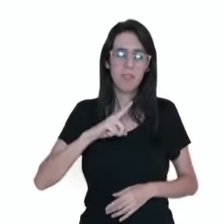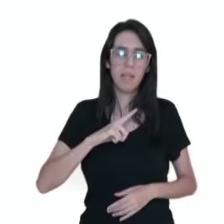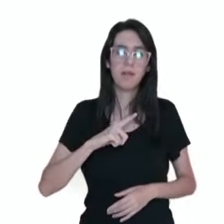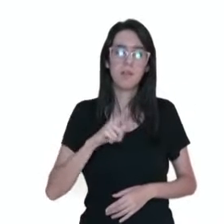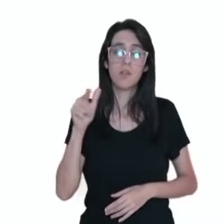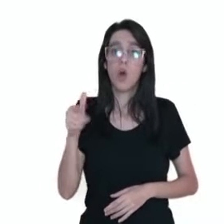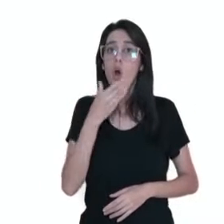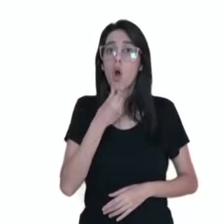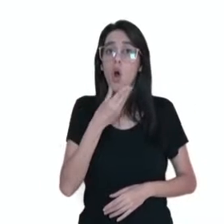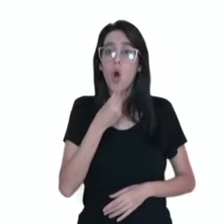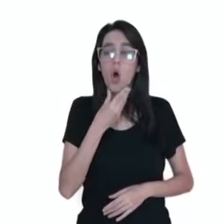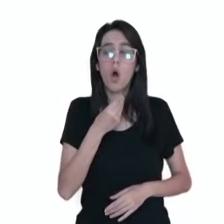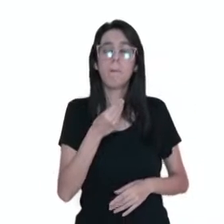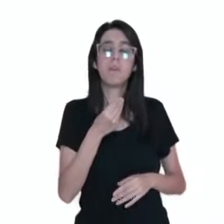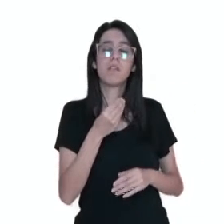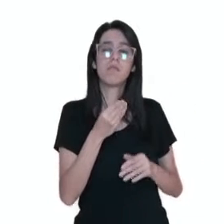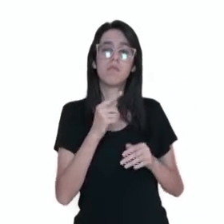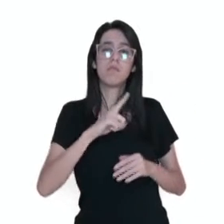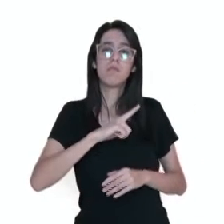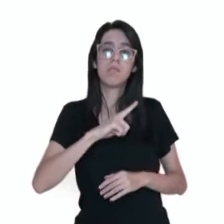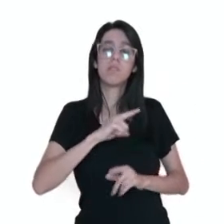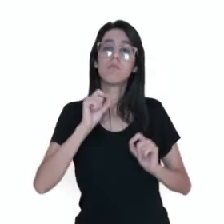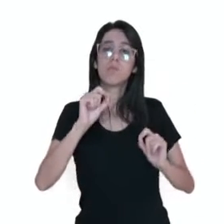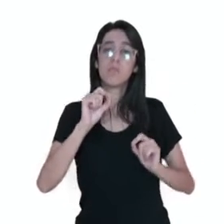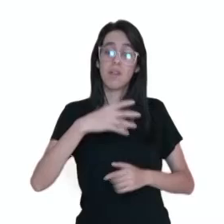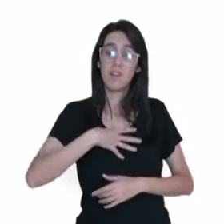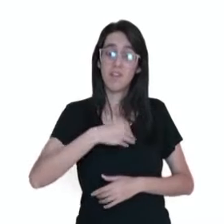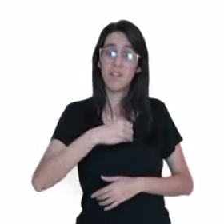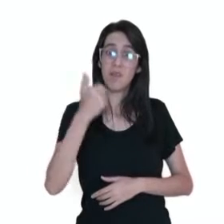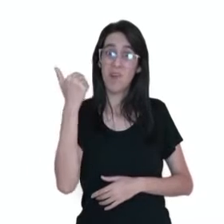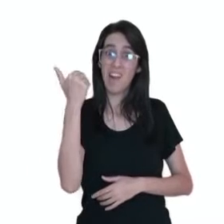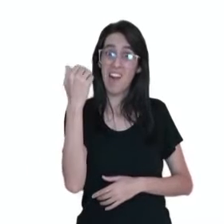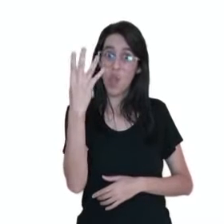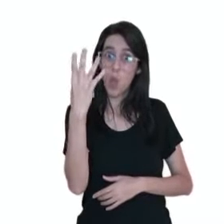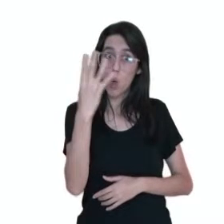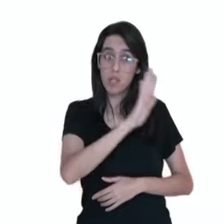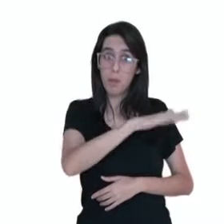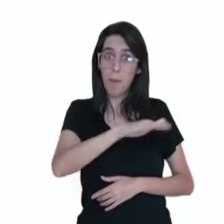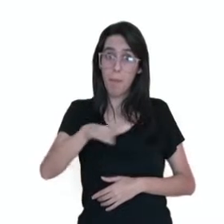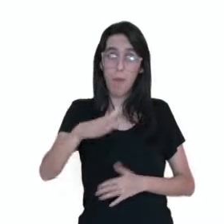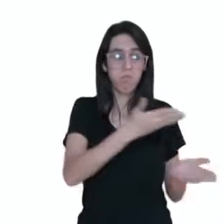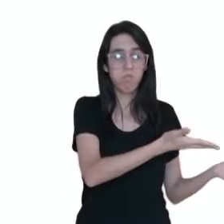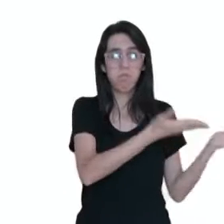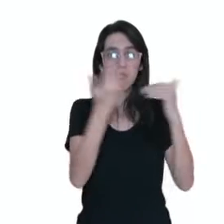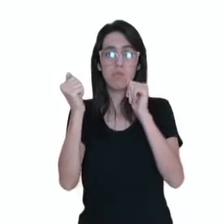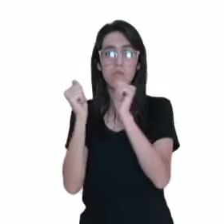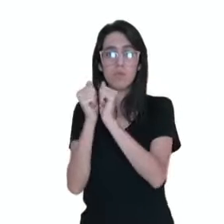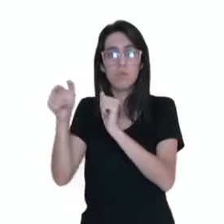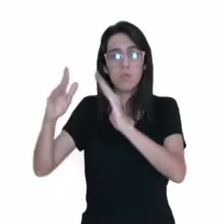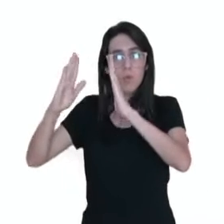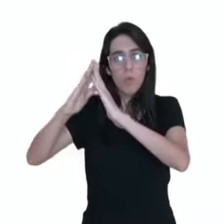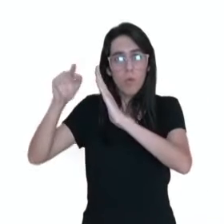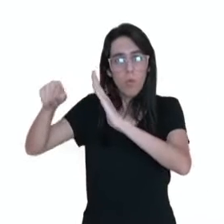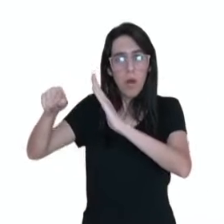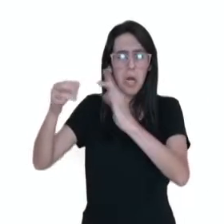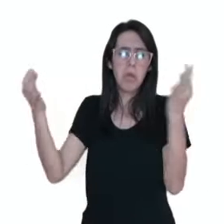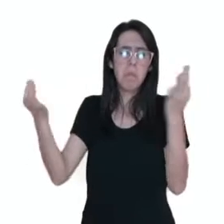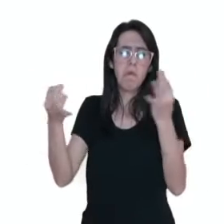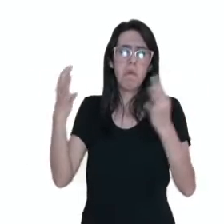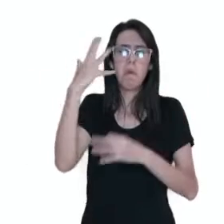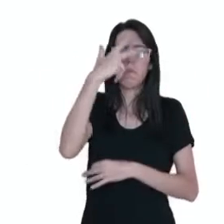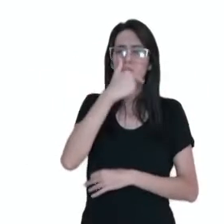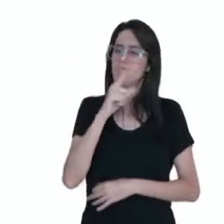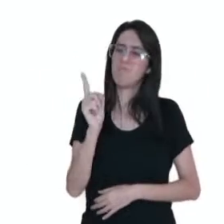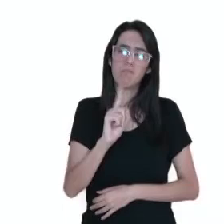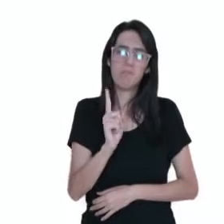deixado tudo que construiu ao lado de seus 14 filhos para trás, o abrigo onde mora está longe de ser